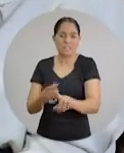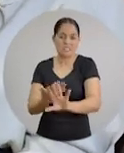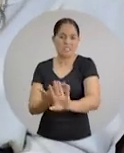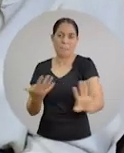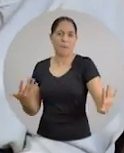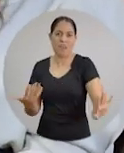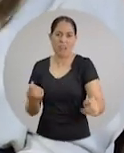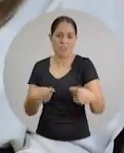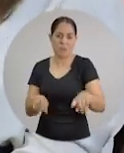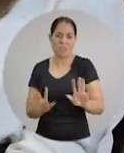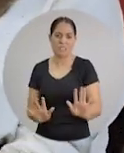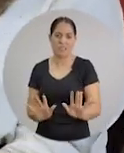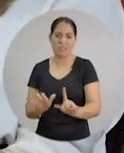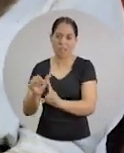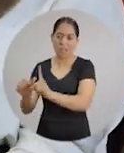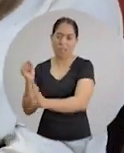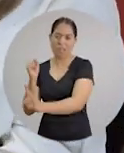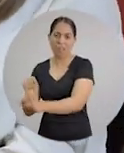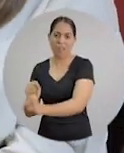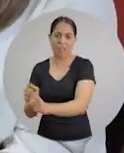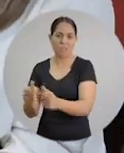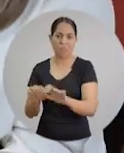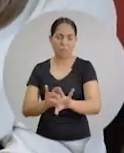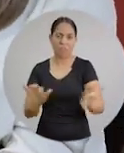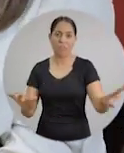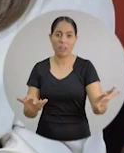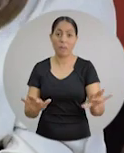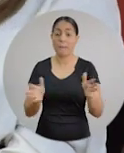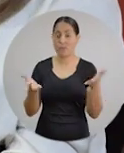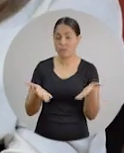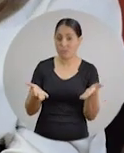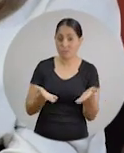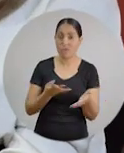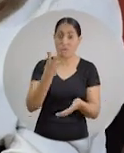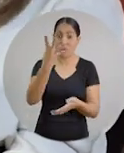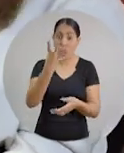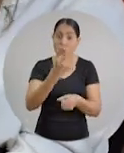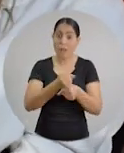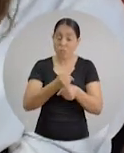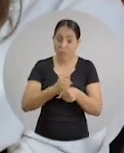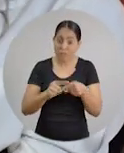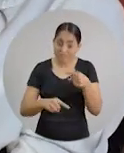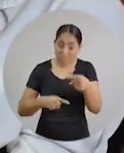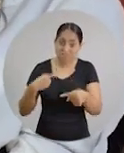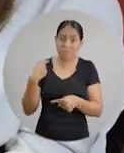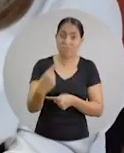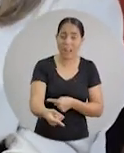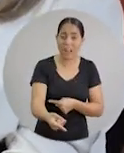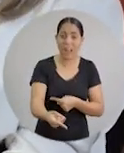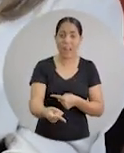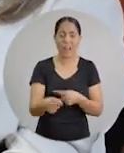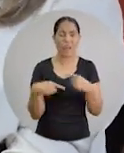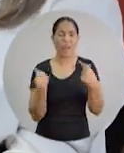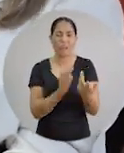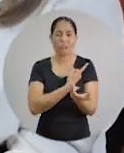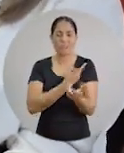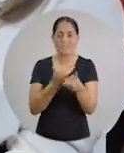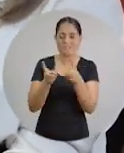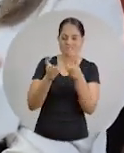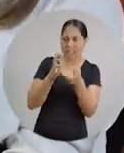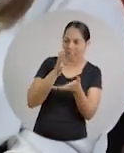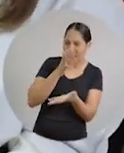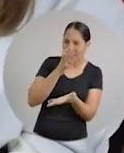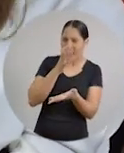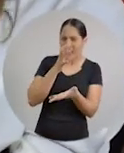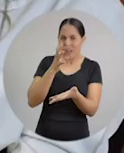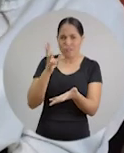essa necessidade de separação. Mas eu acho que hoje, quando a gente analisa os números, já quase 4 anos depois, e a gente consegue perceber